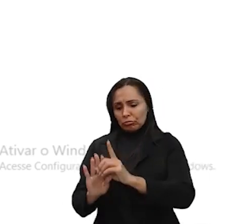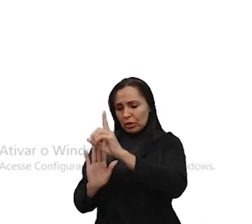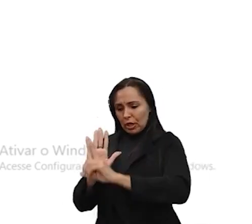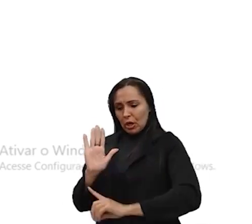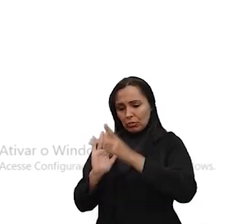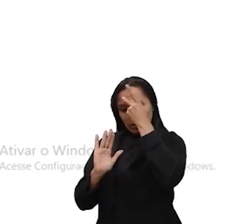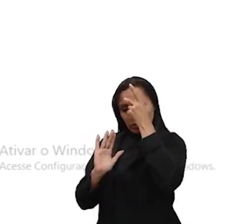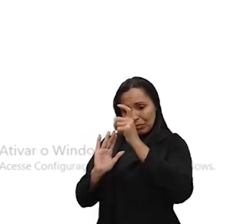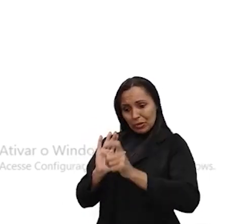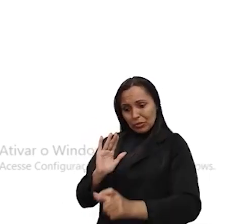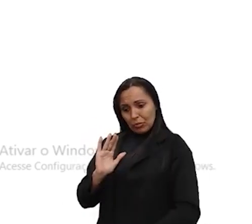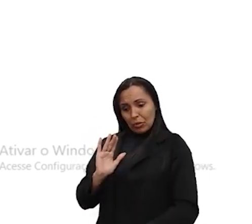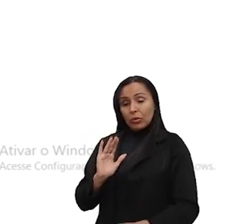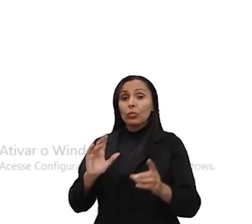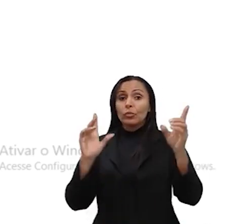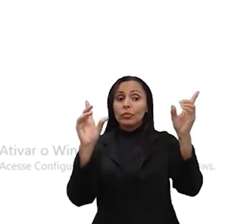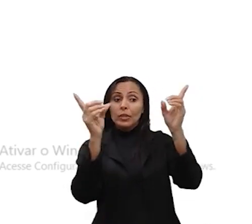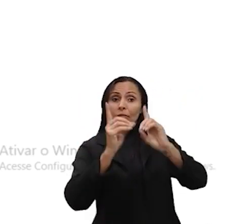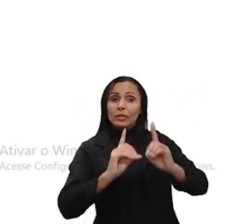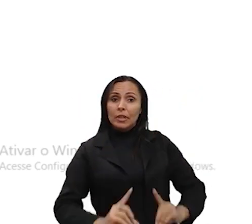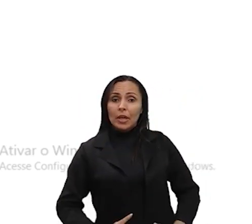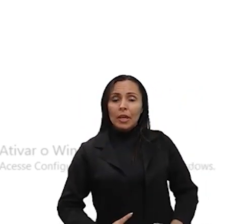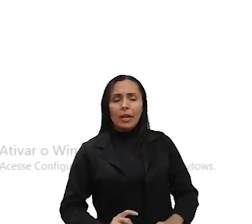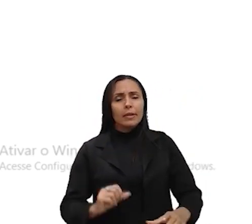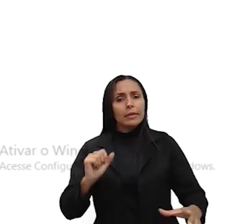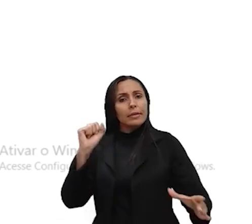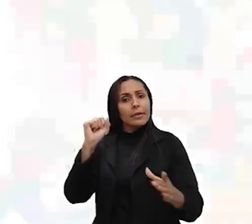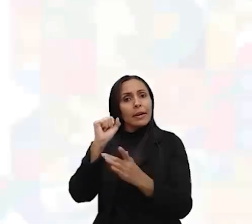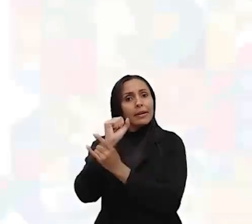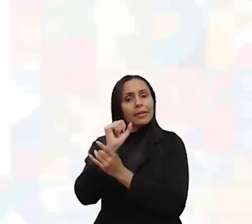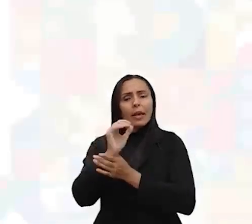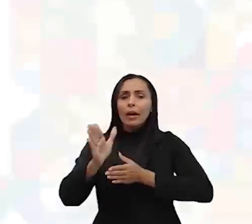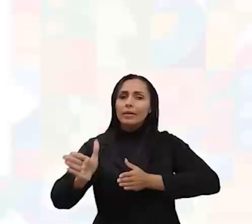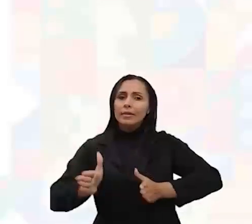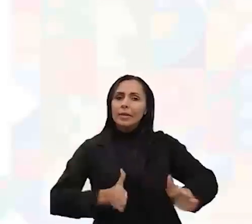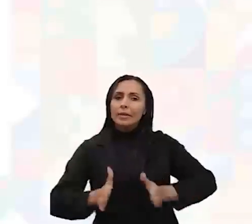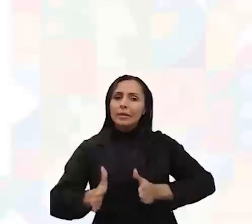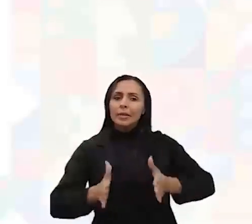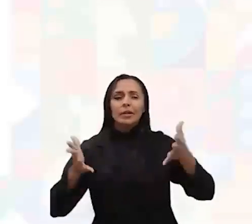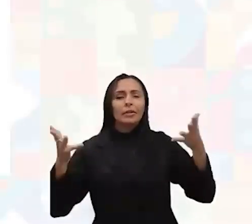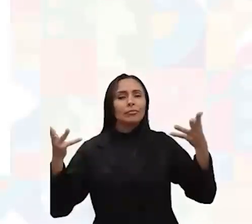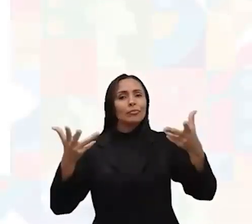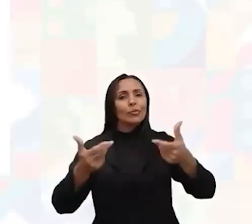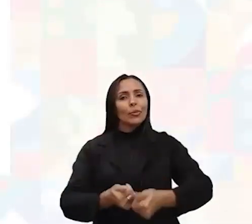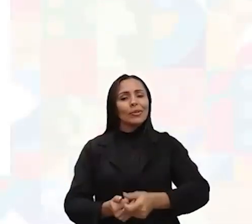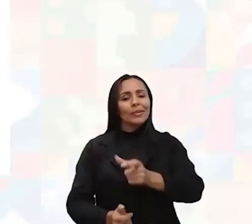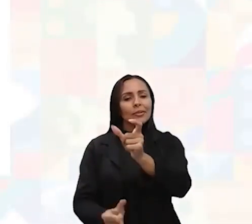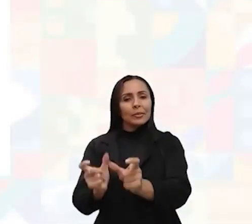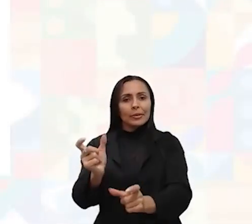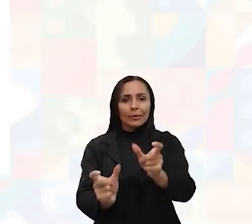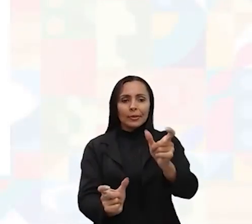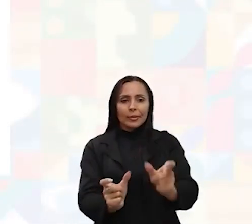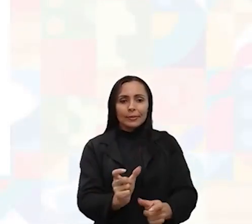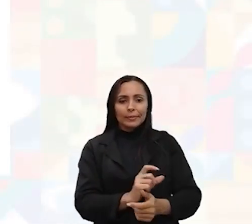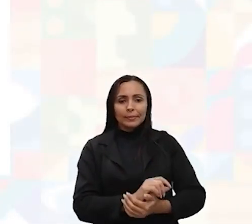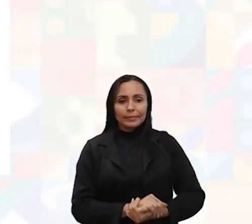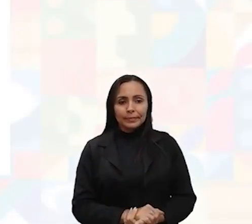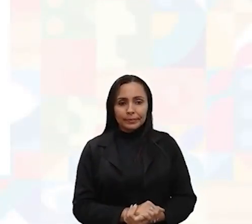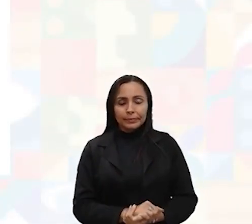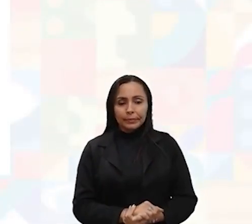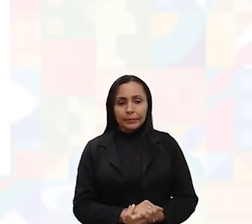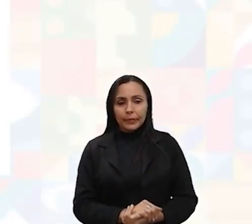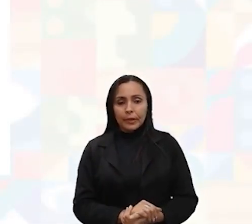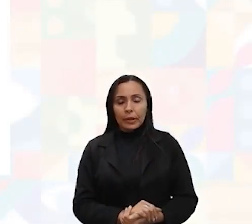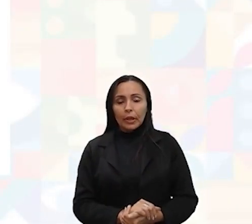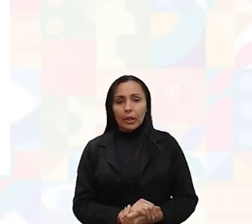pessoas com deficiência e garantir a acessibilidade a todas essas pessoas. E aqui